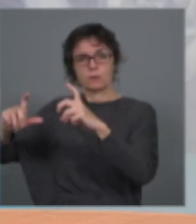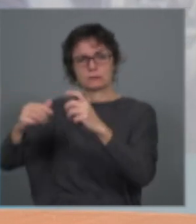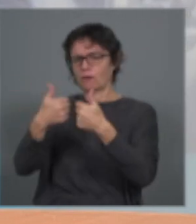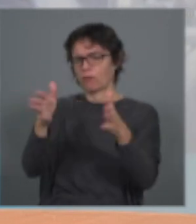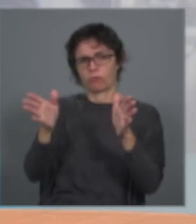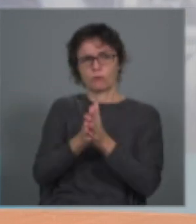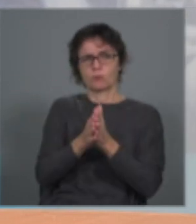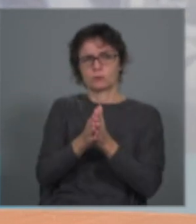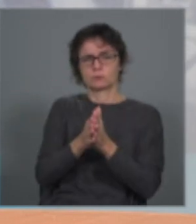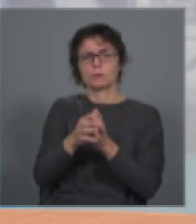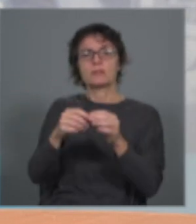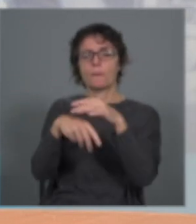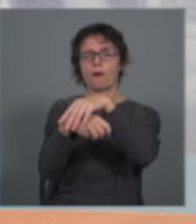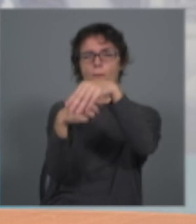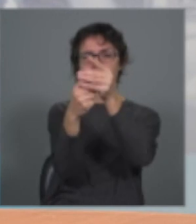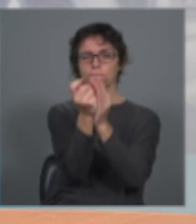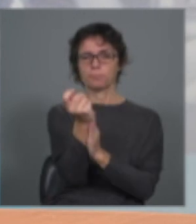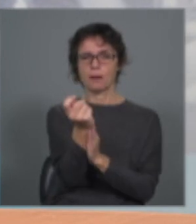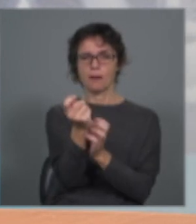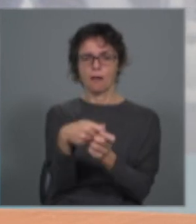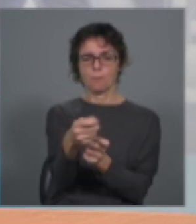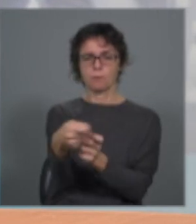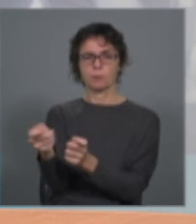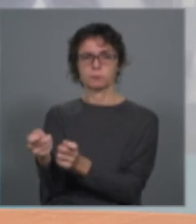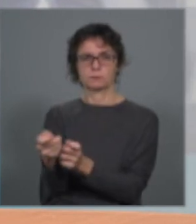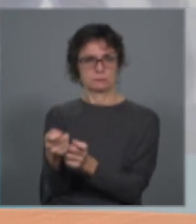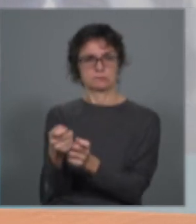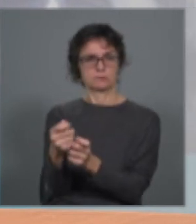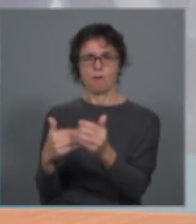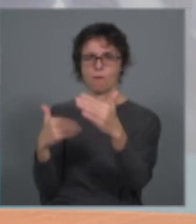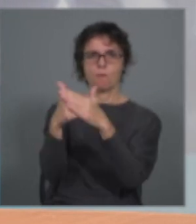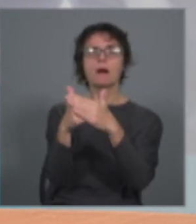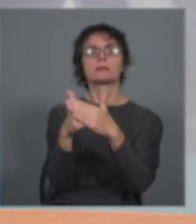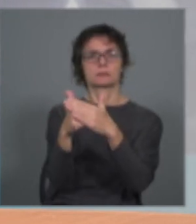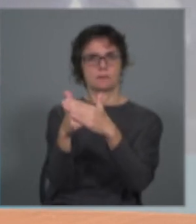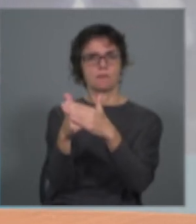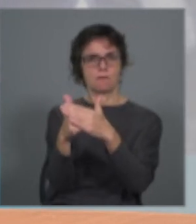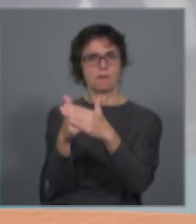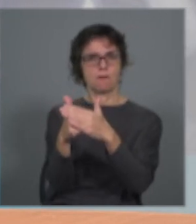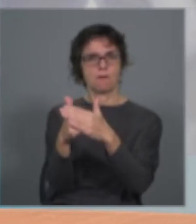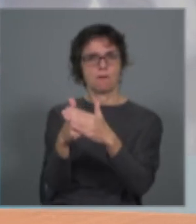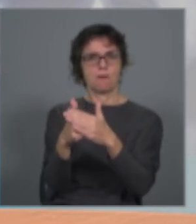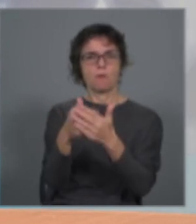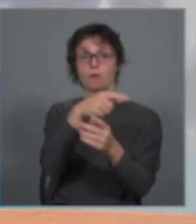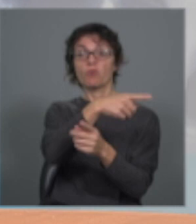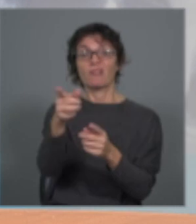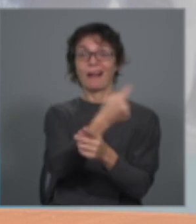jogo de póquer até ao seu extremo, não é? Vamos pôr as cartas em cima da